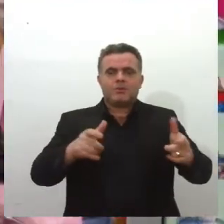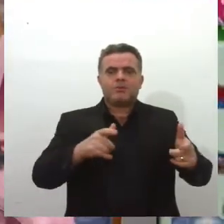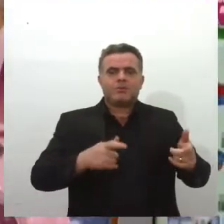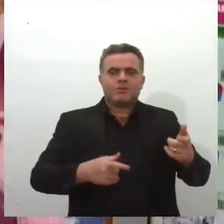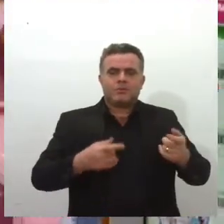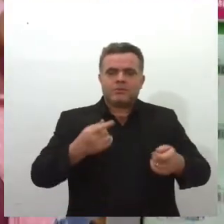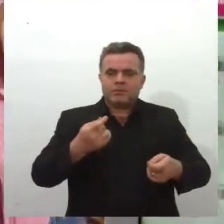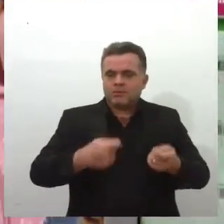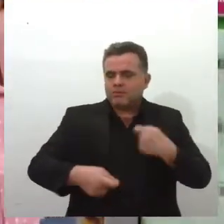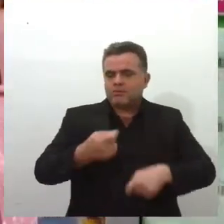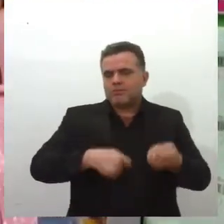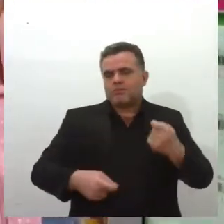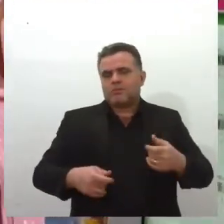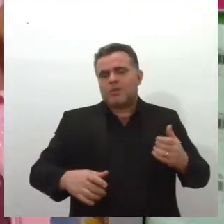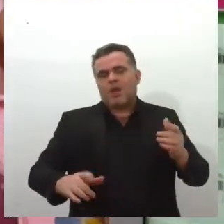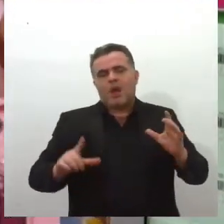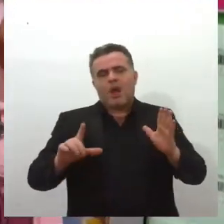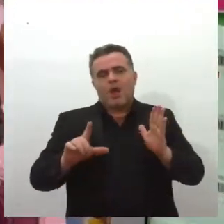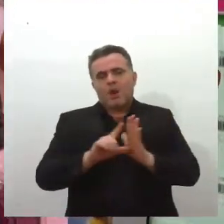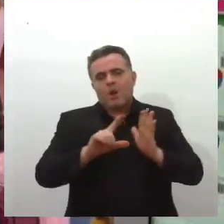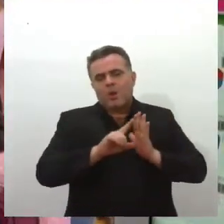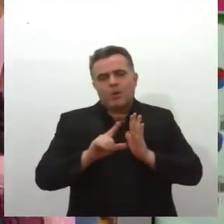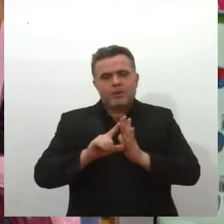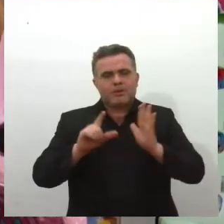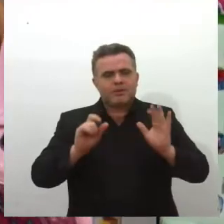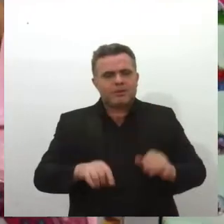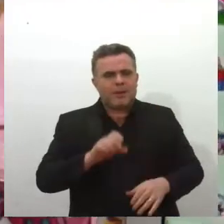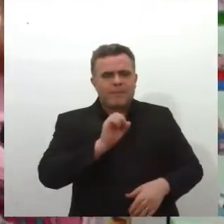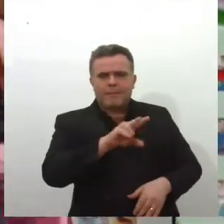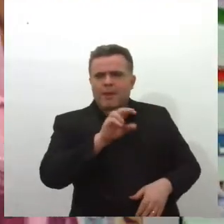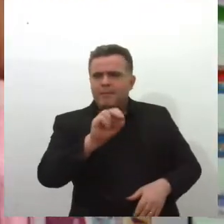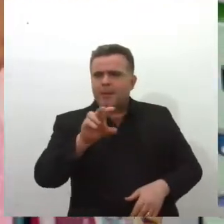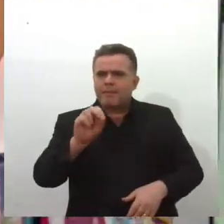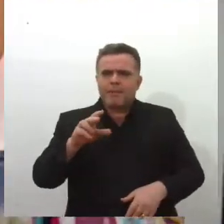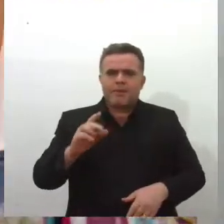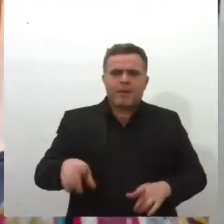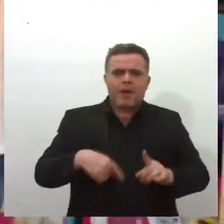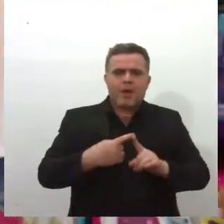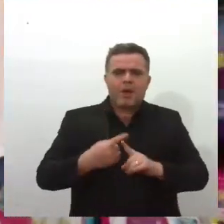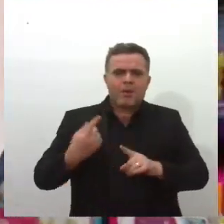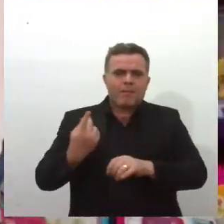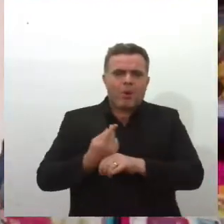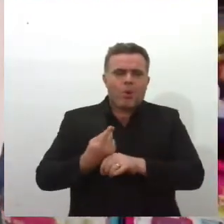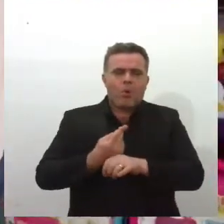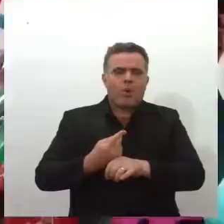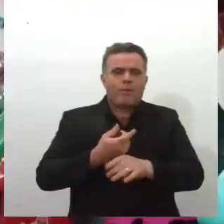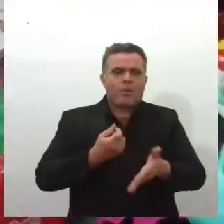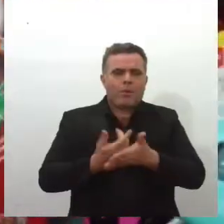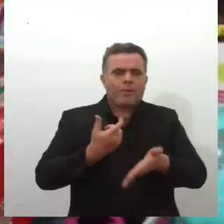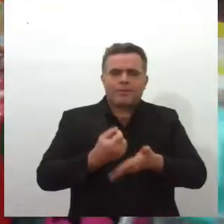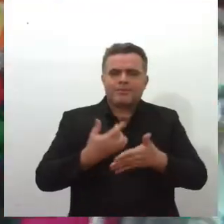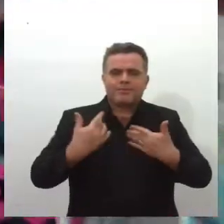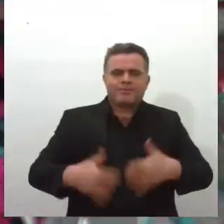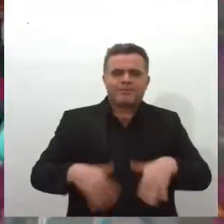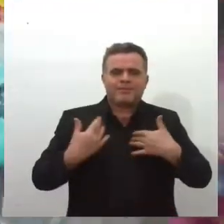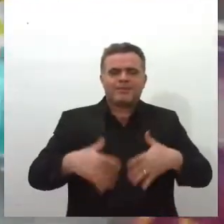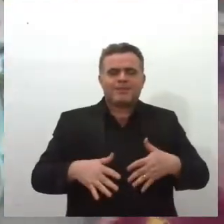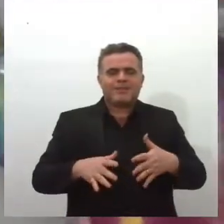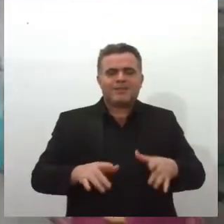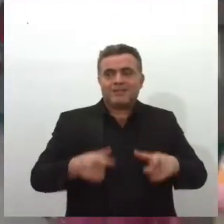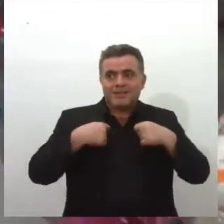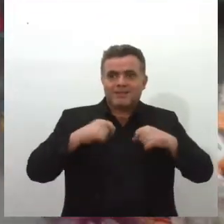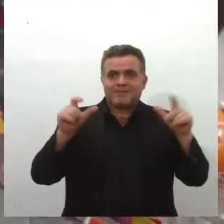lojas especializadas, já é possível perceber um aumento na procura. De olho no crescimento das vendas,